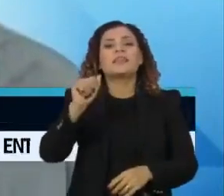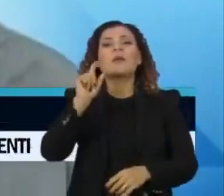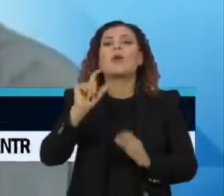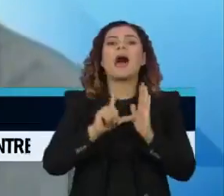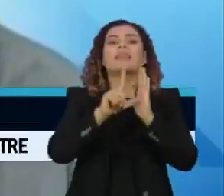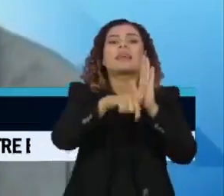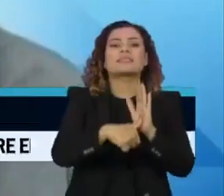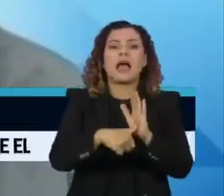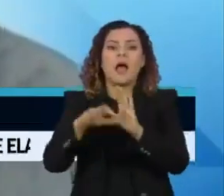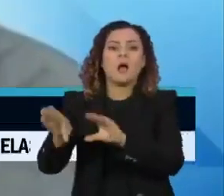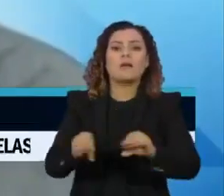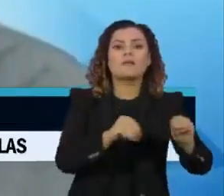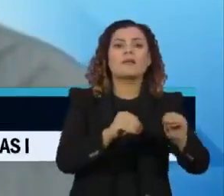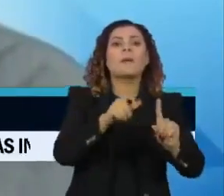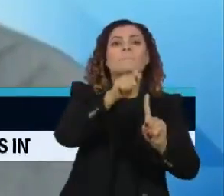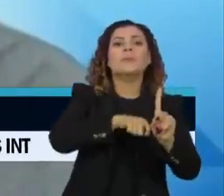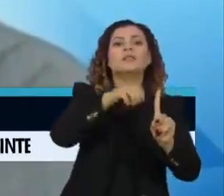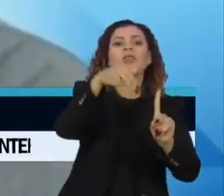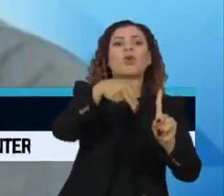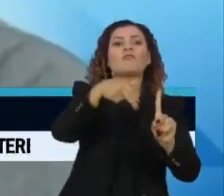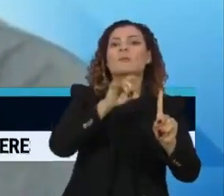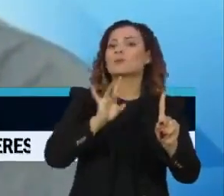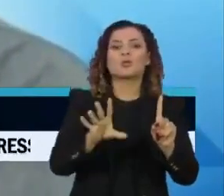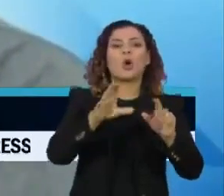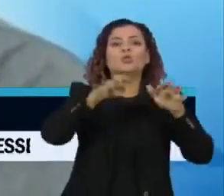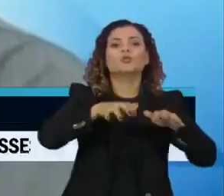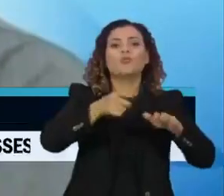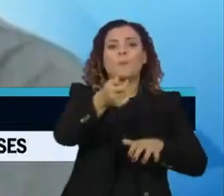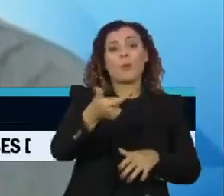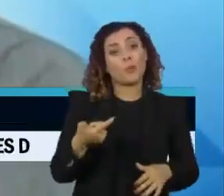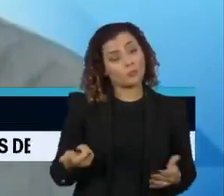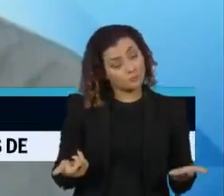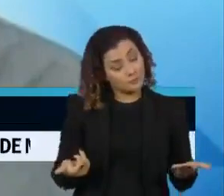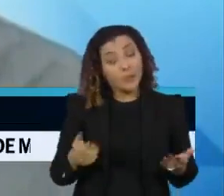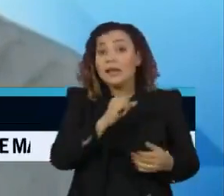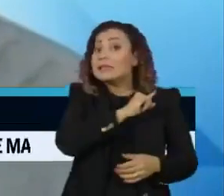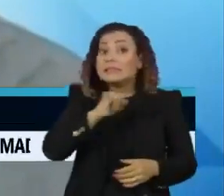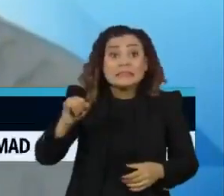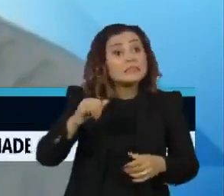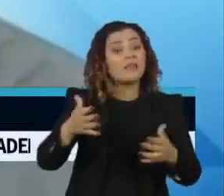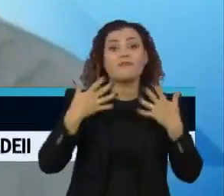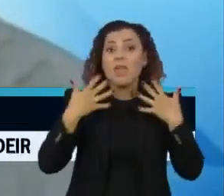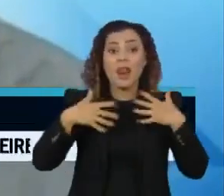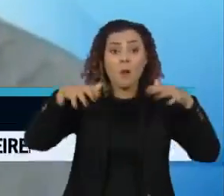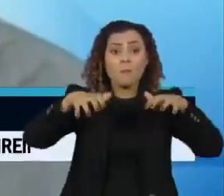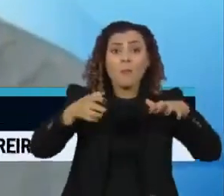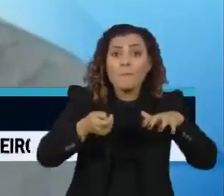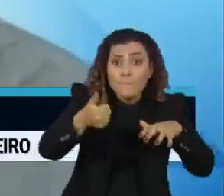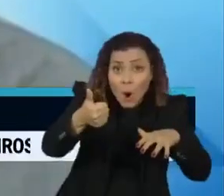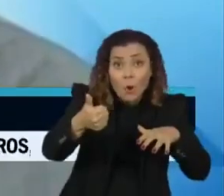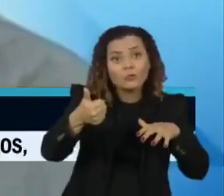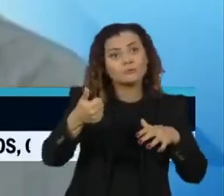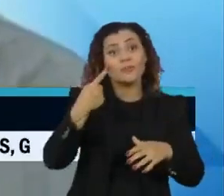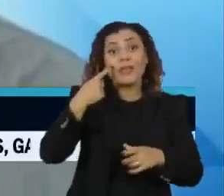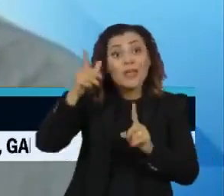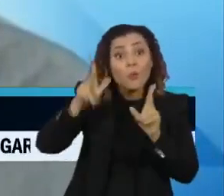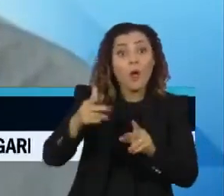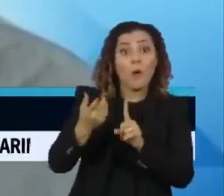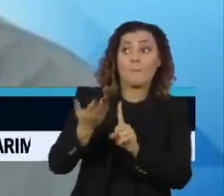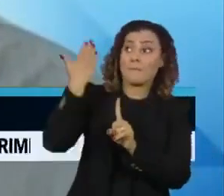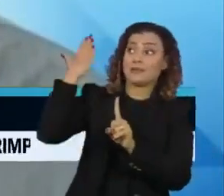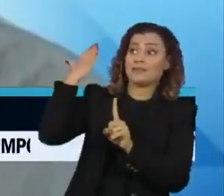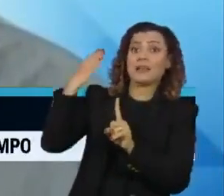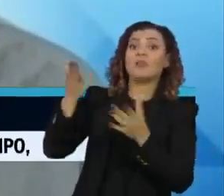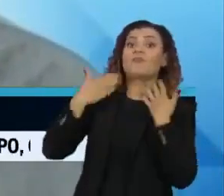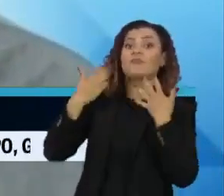novembro, e a recuperação ser tímida, como nós tivemos nesse último verão. E se for tímida, como nesse último verão, aí para o ano que